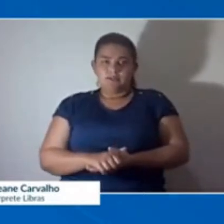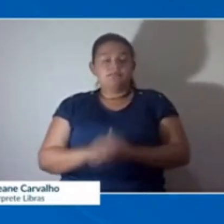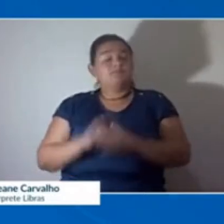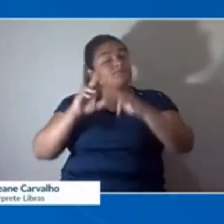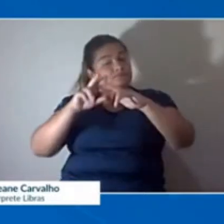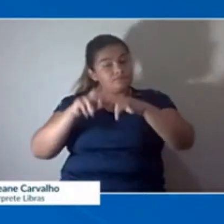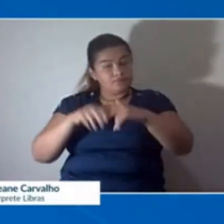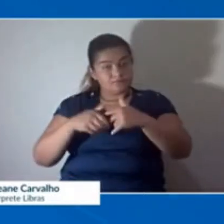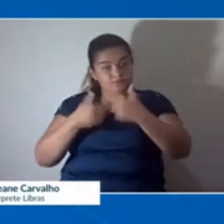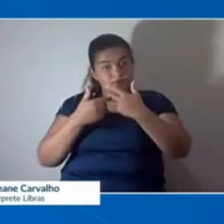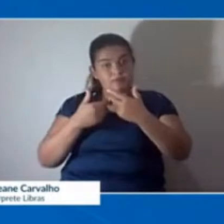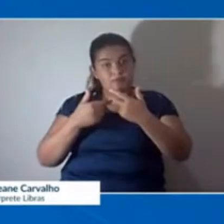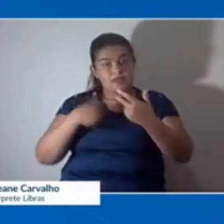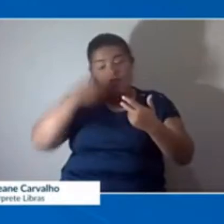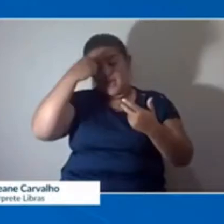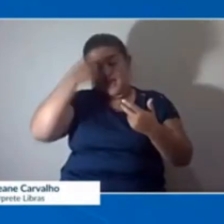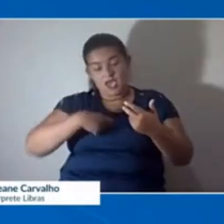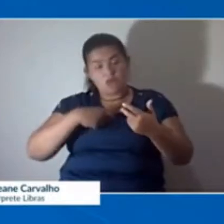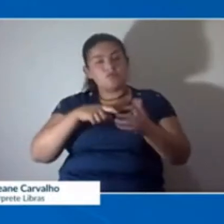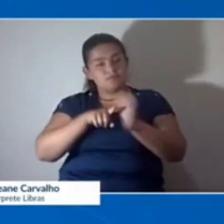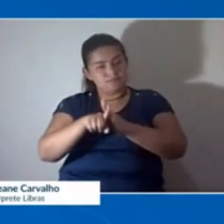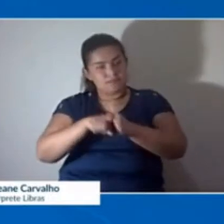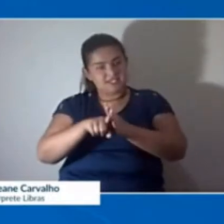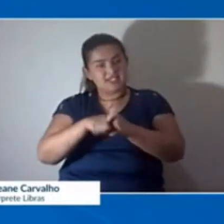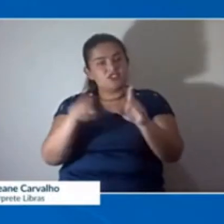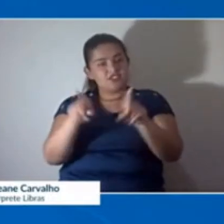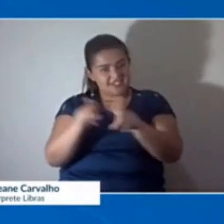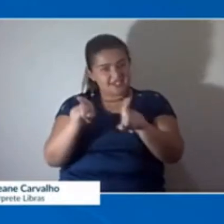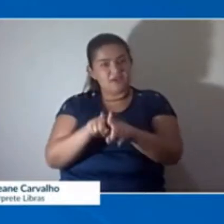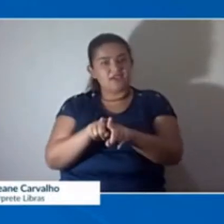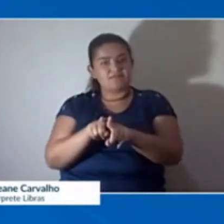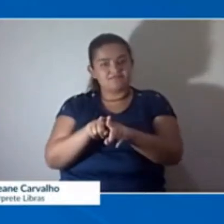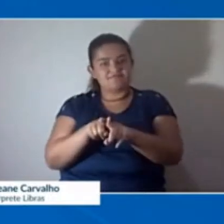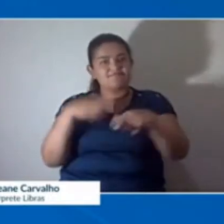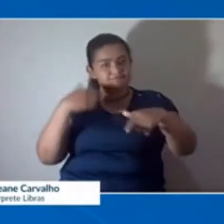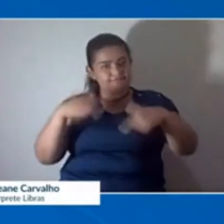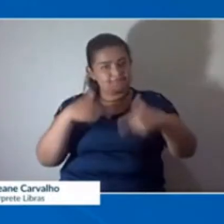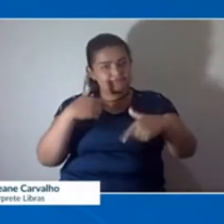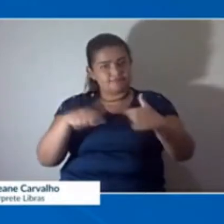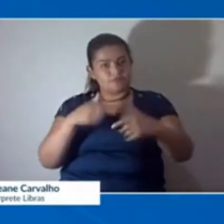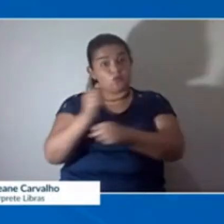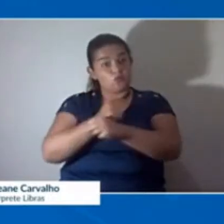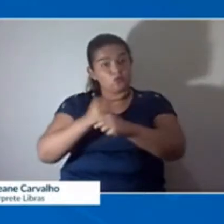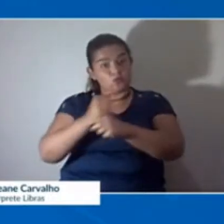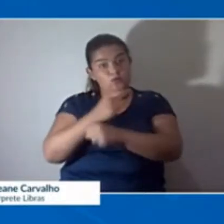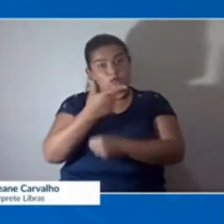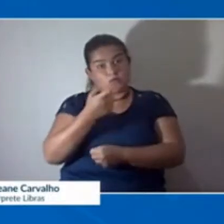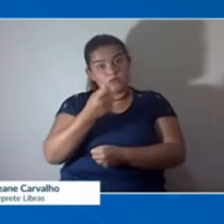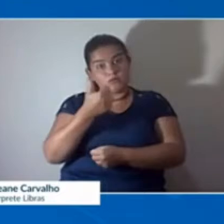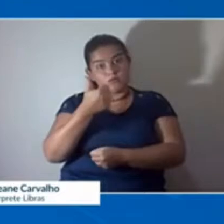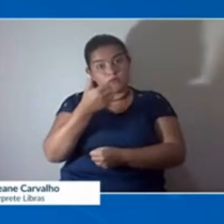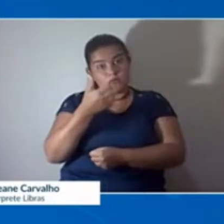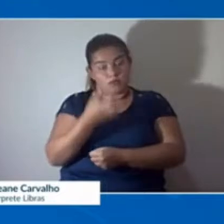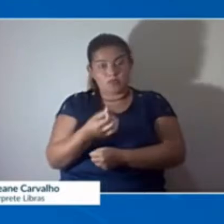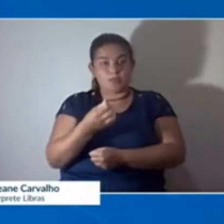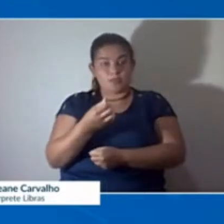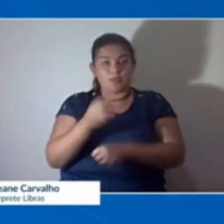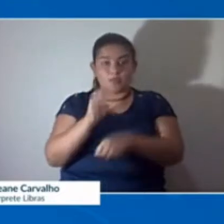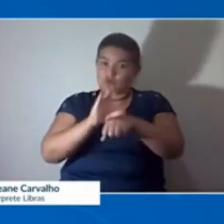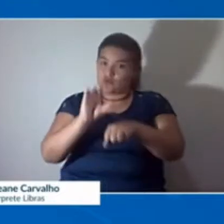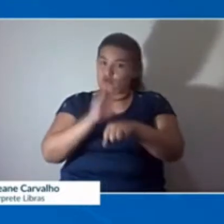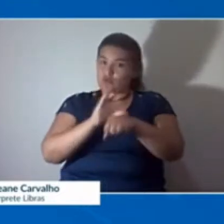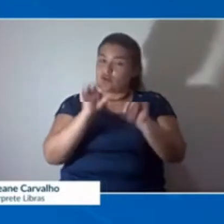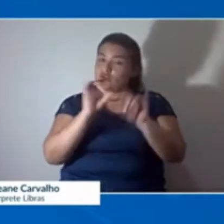e eu sou uma dessas pesquisadoras, não é, que em 2016, no âmbito do curso de especialização